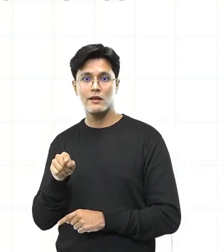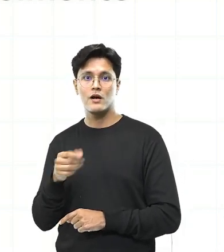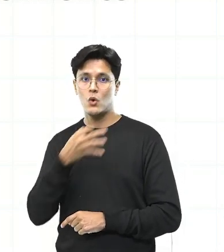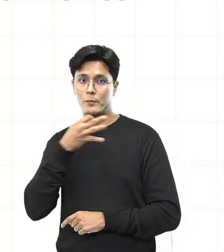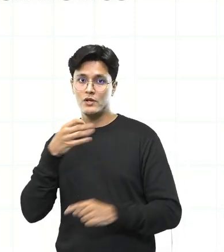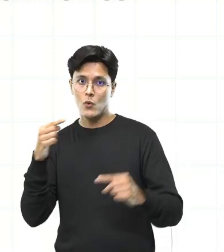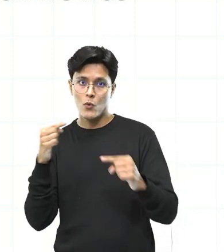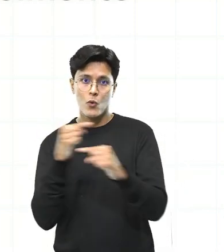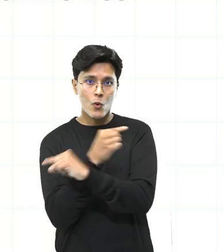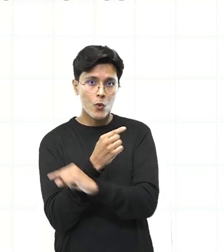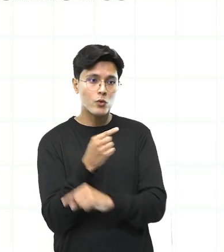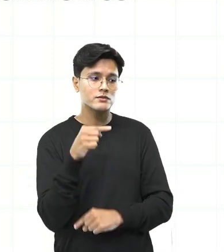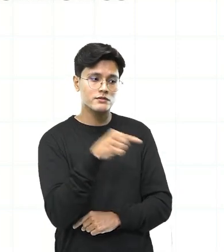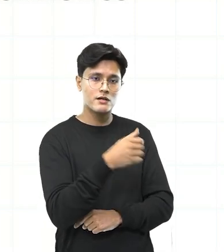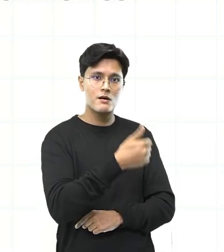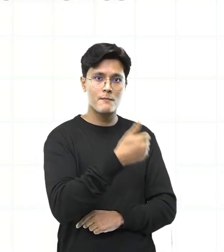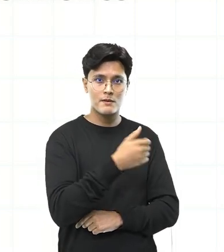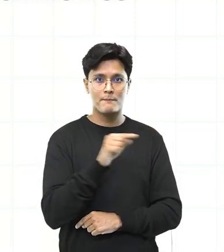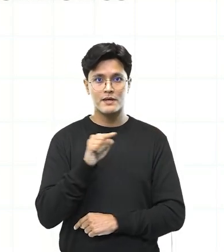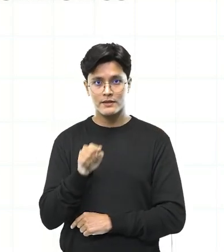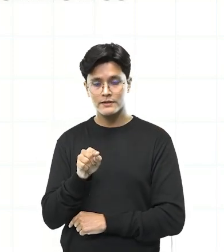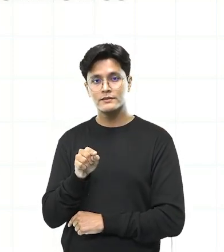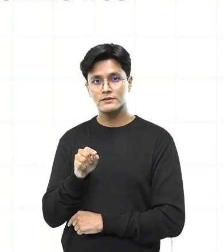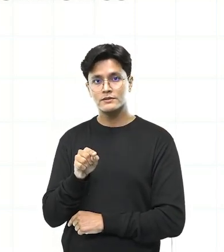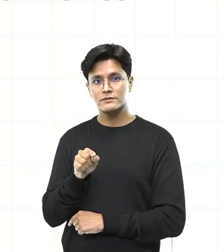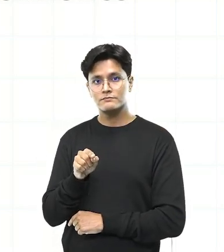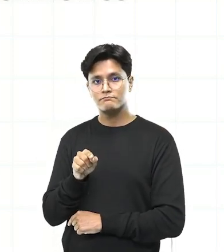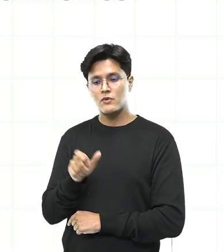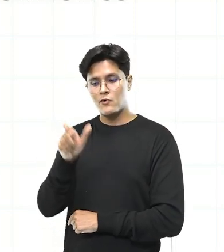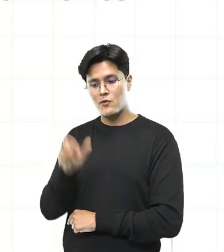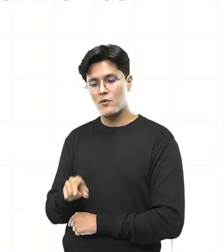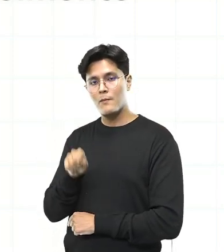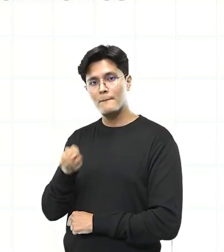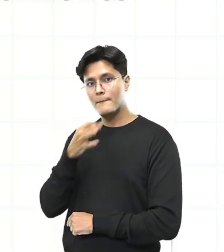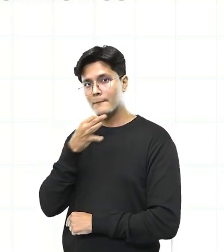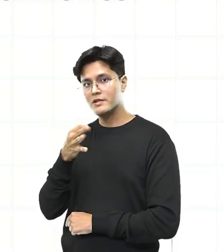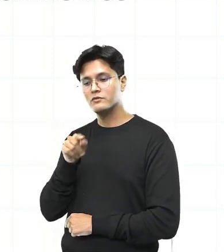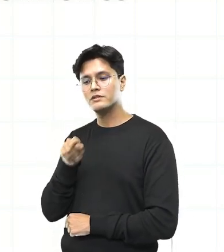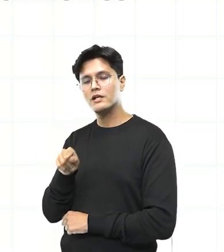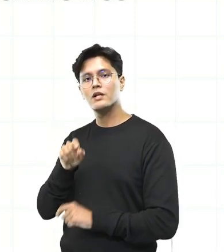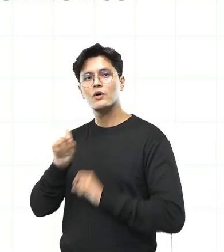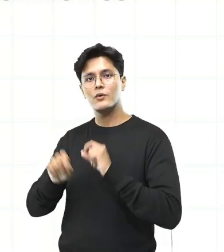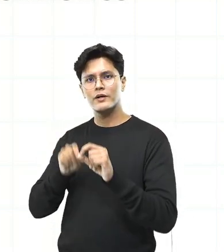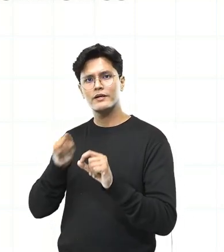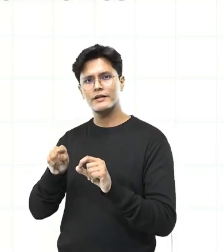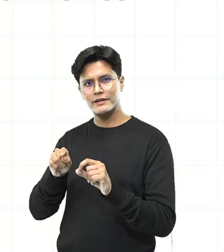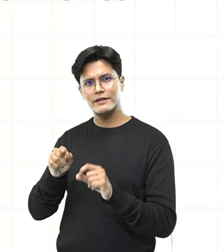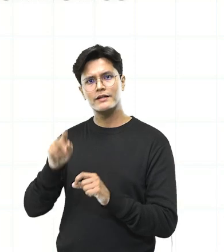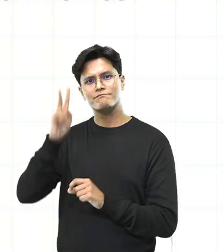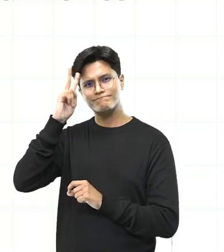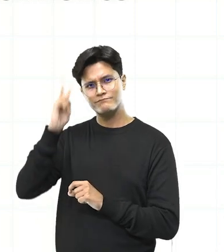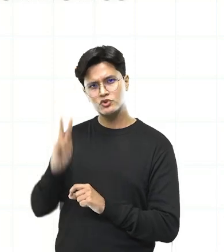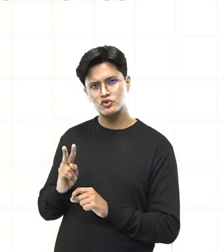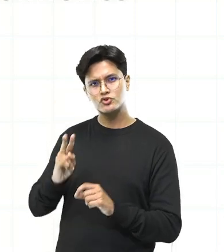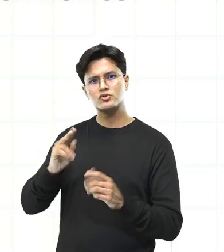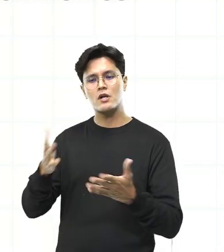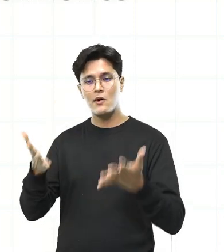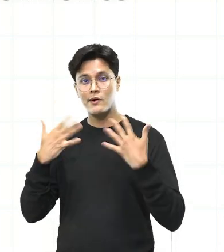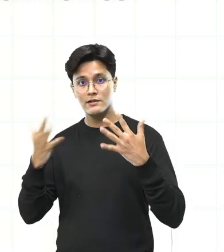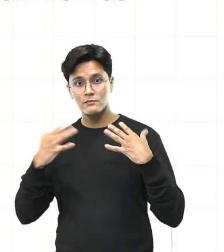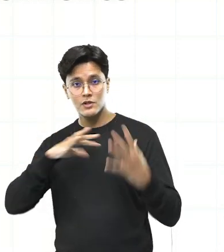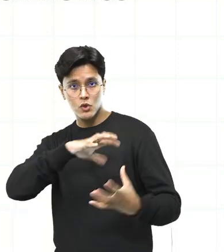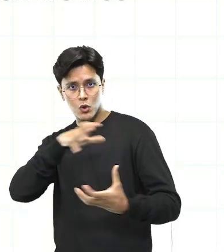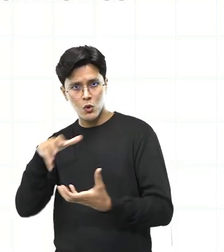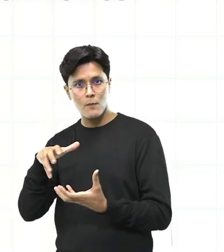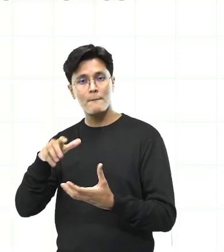ali, né, de encontro o que o texto traz. Ó, todo mundo sabe que essa história de aquecimento global é inventada, né? Então